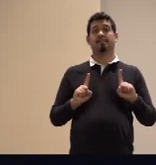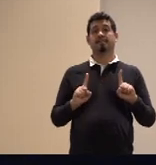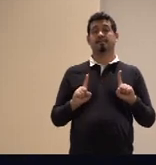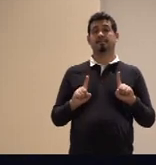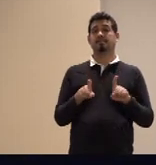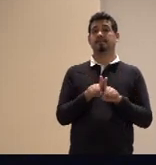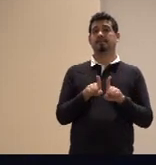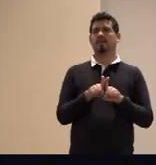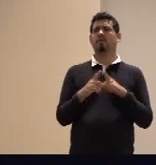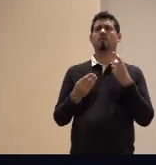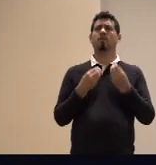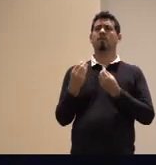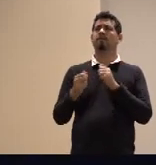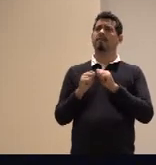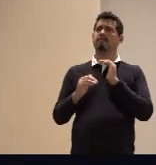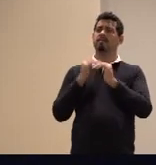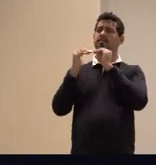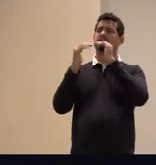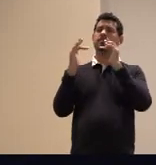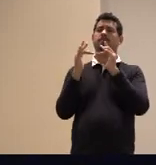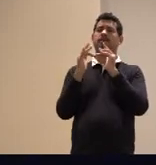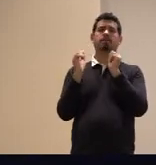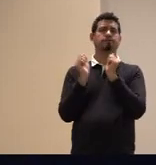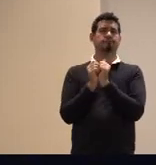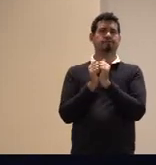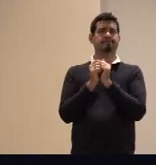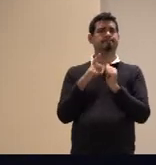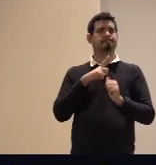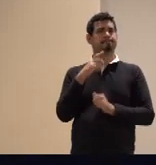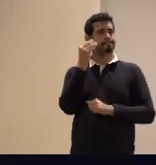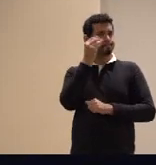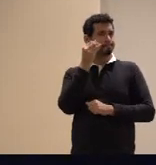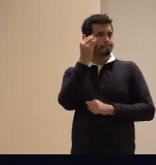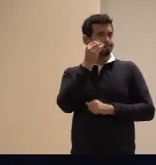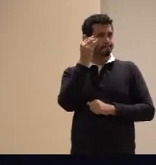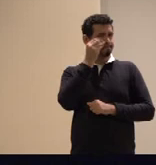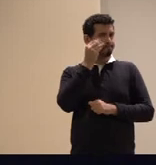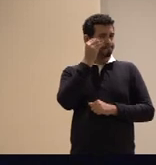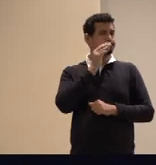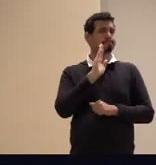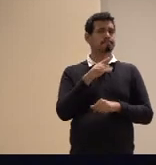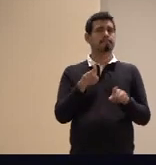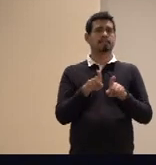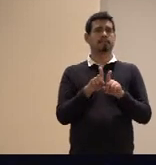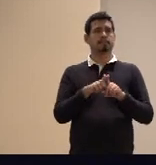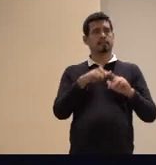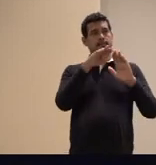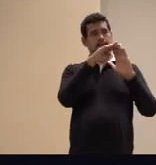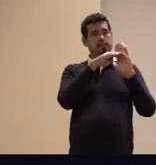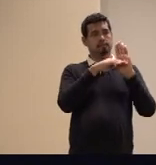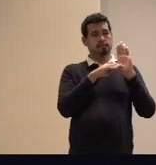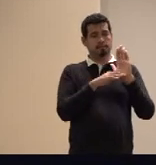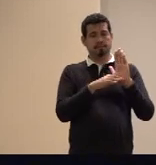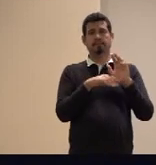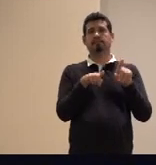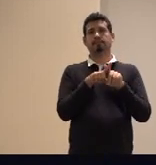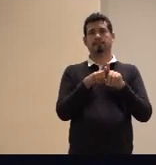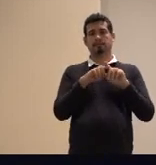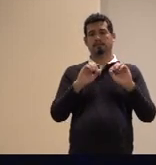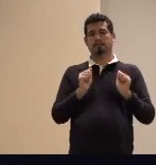aí, como que vocês vão construir essa relação? E aí, tem experiência já de programas de